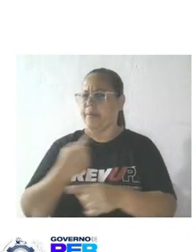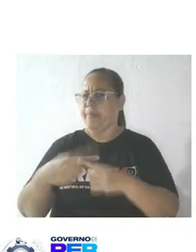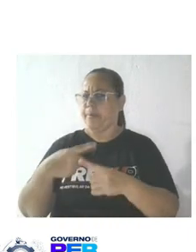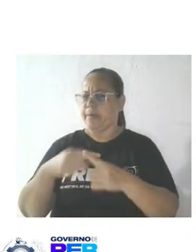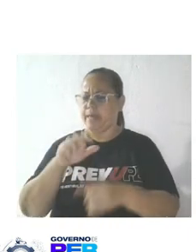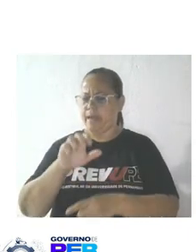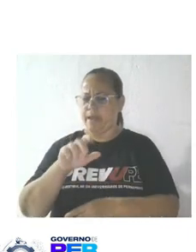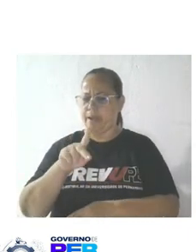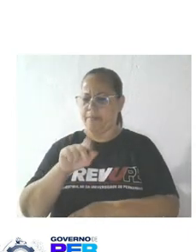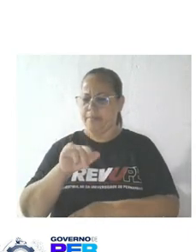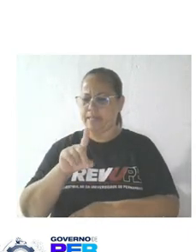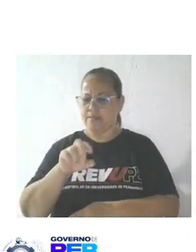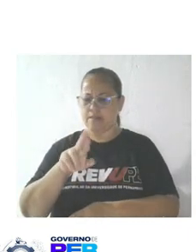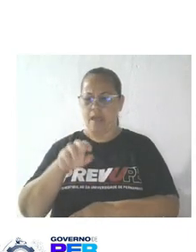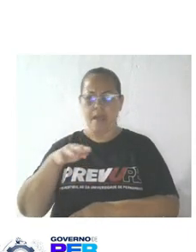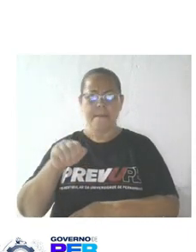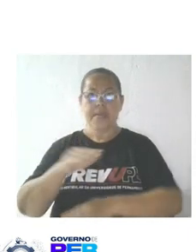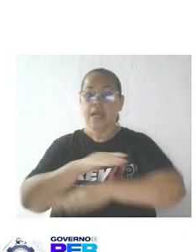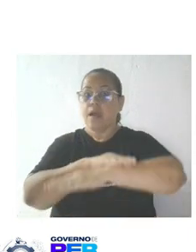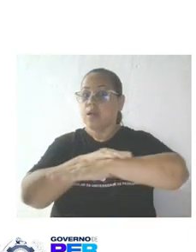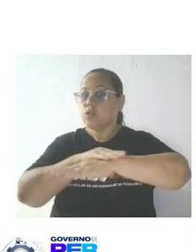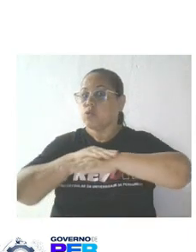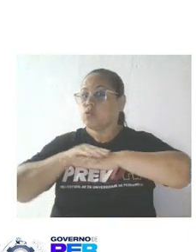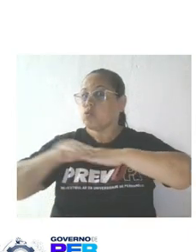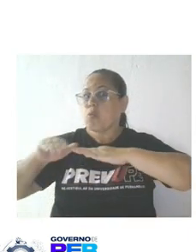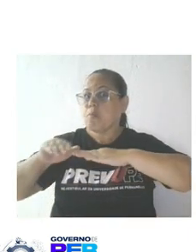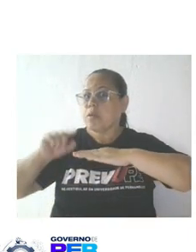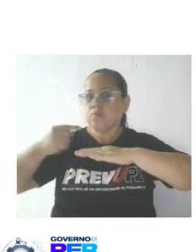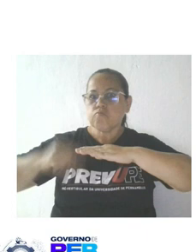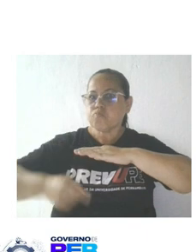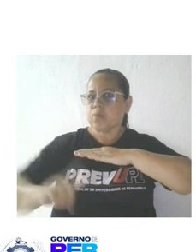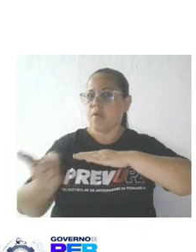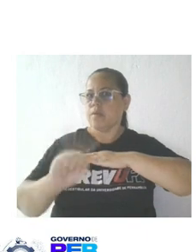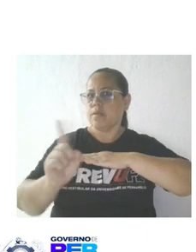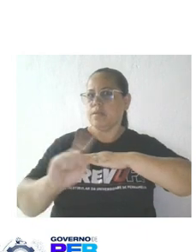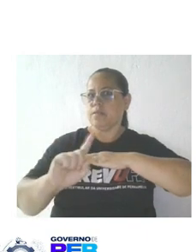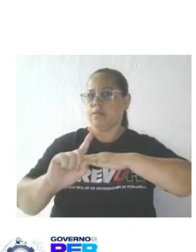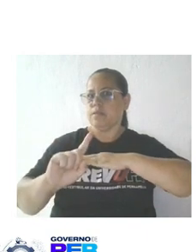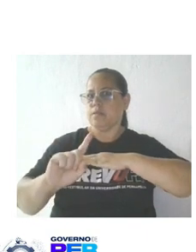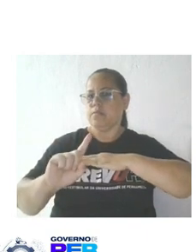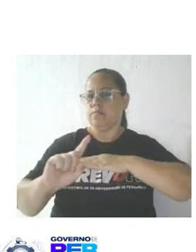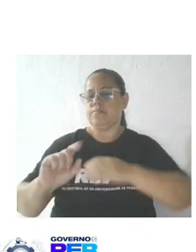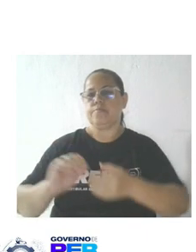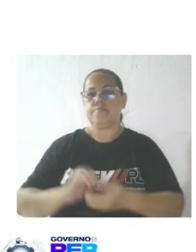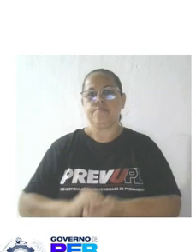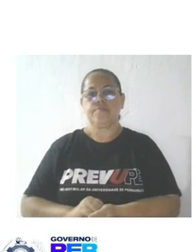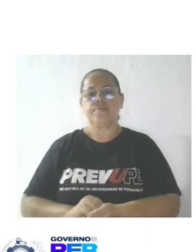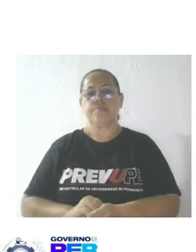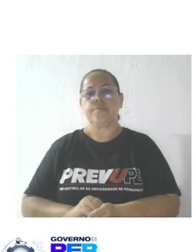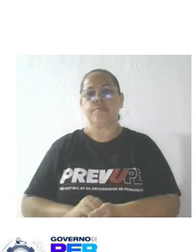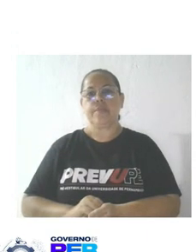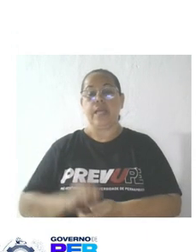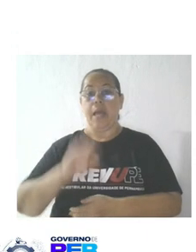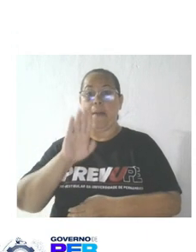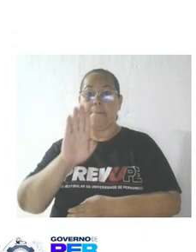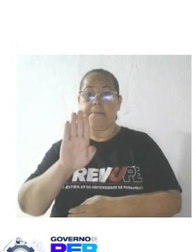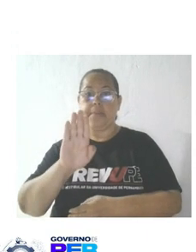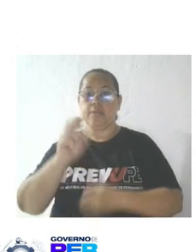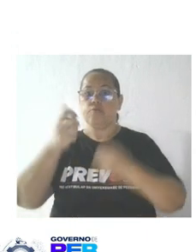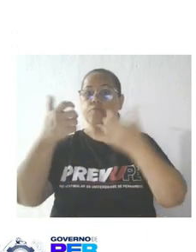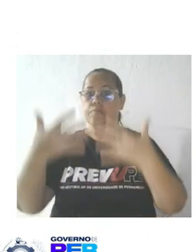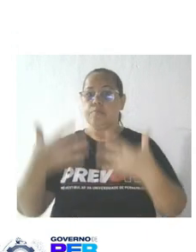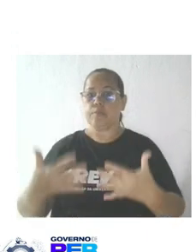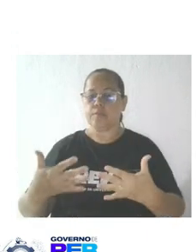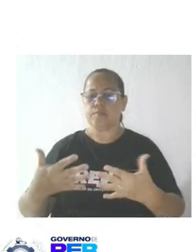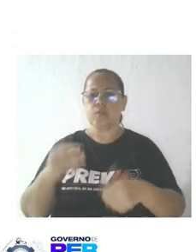camada mais superficial da pele, não é uma camada mais profunda, né? Como a questão está dizendo. A letra B diz, Os